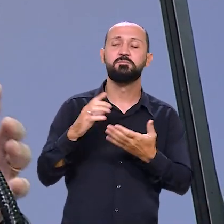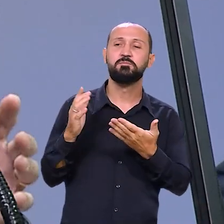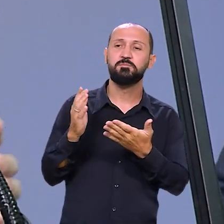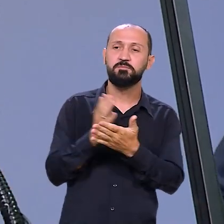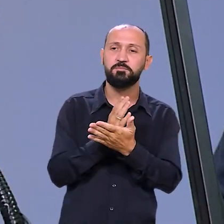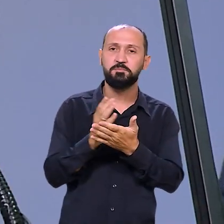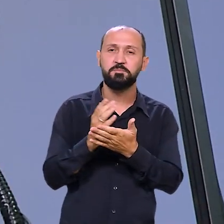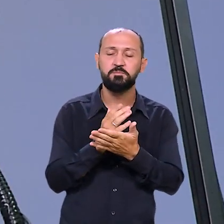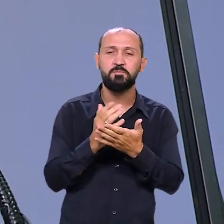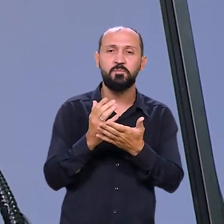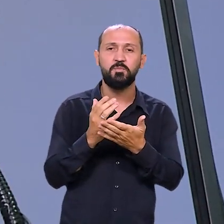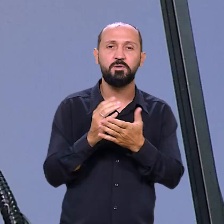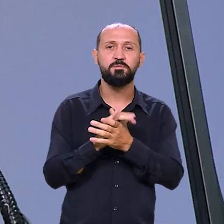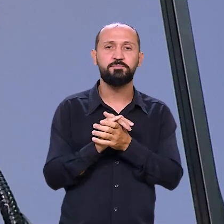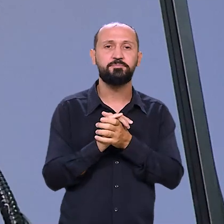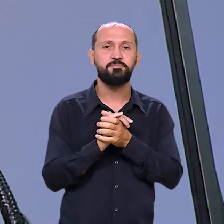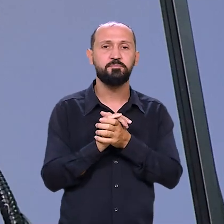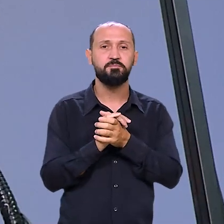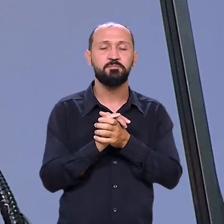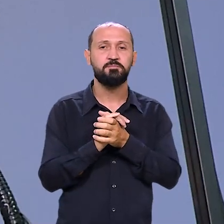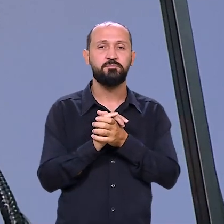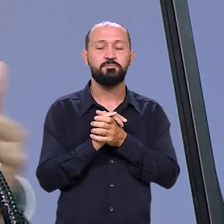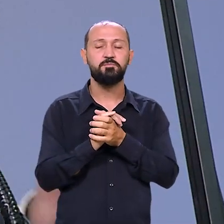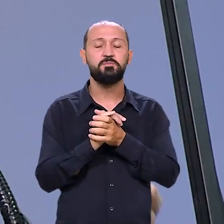tem alguns